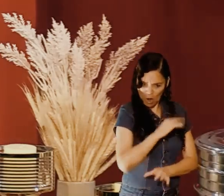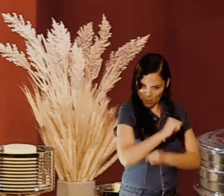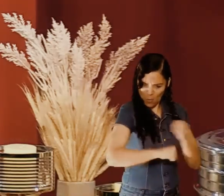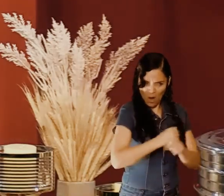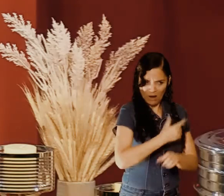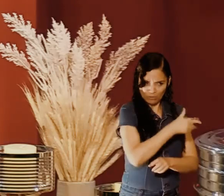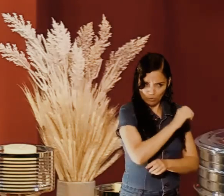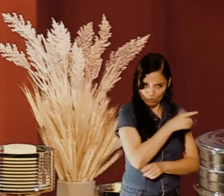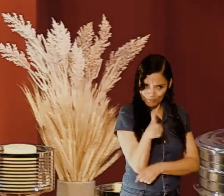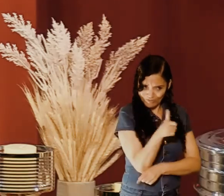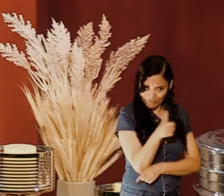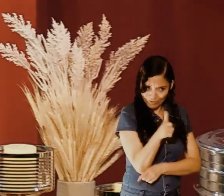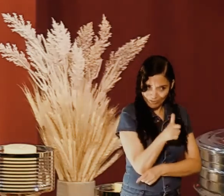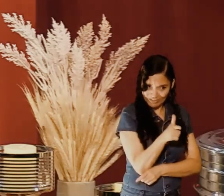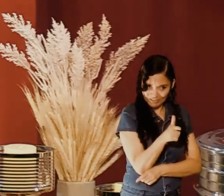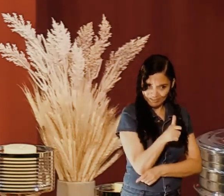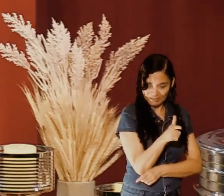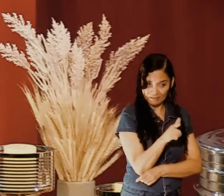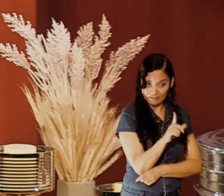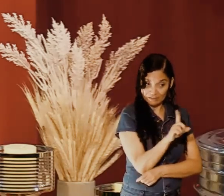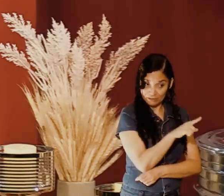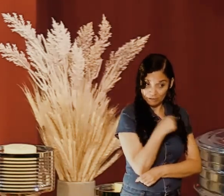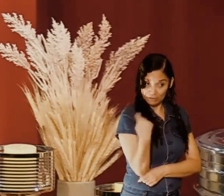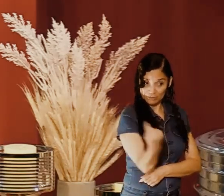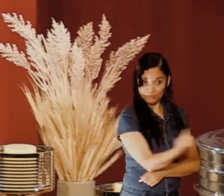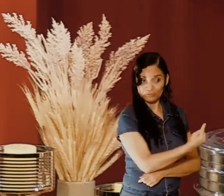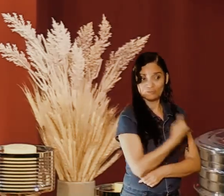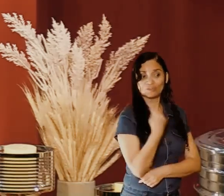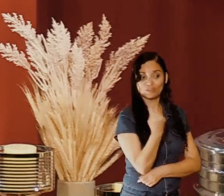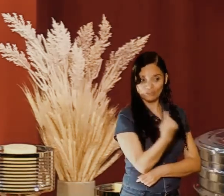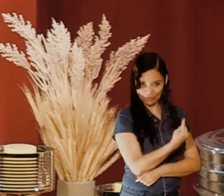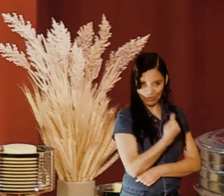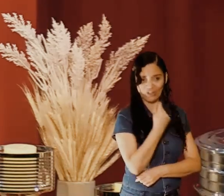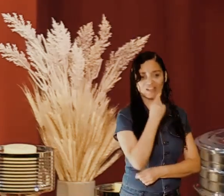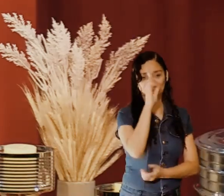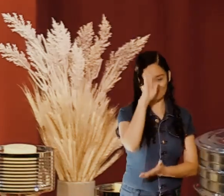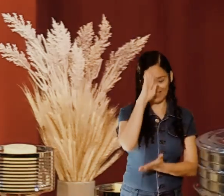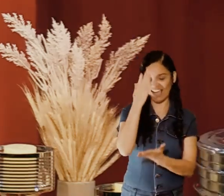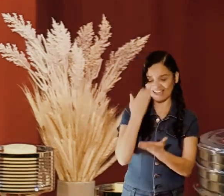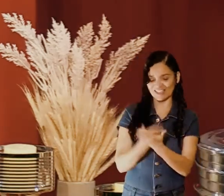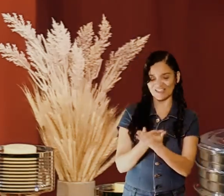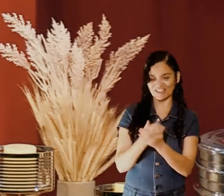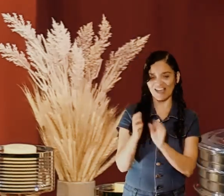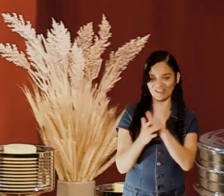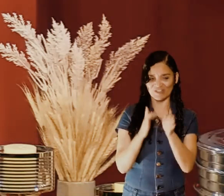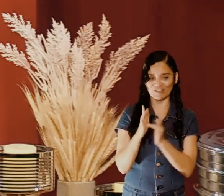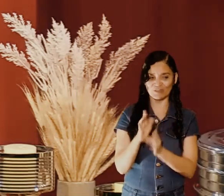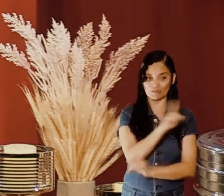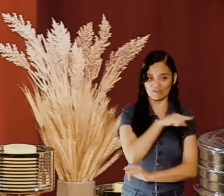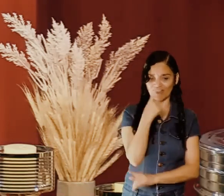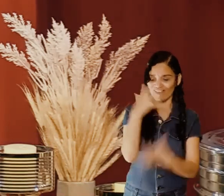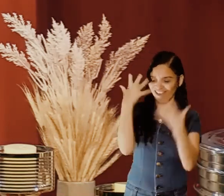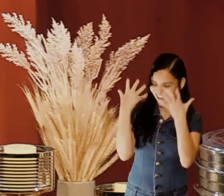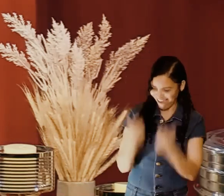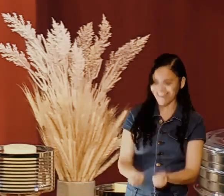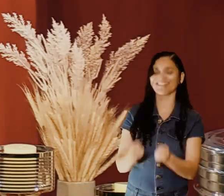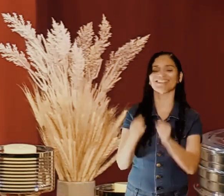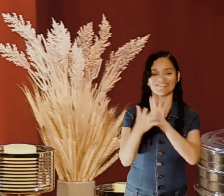já subiu aos céus. Mas o chamado é um só, arrependa-se, receba o Salvador.